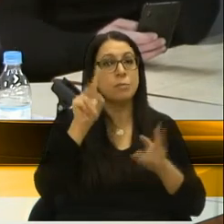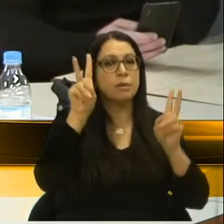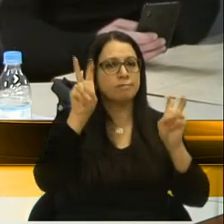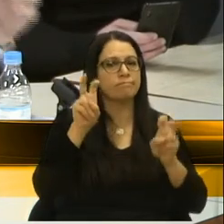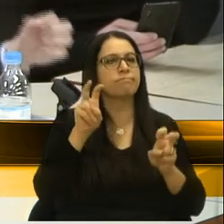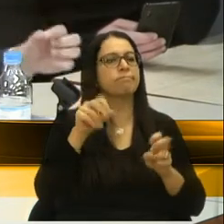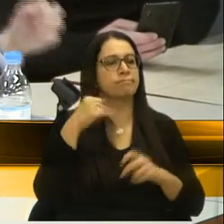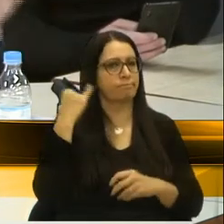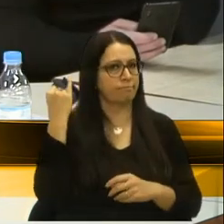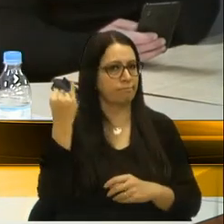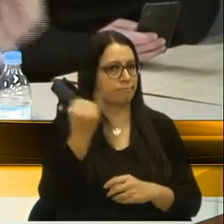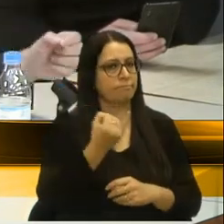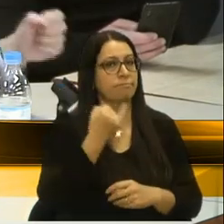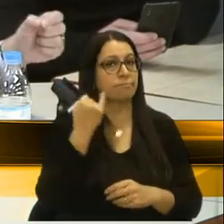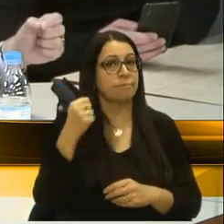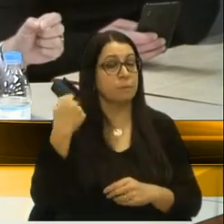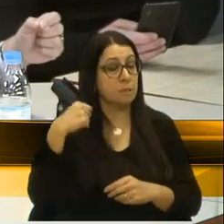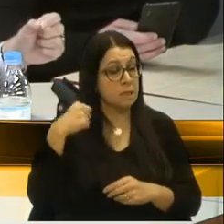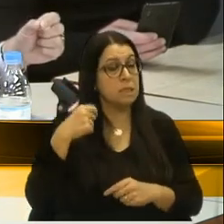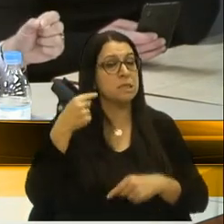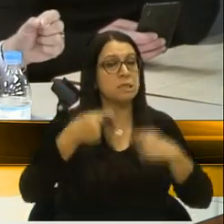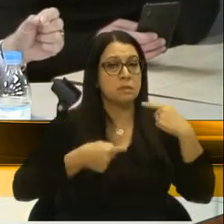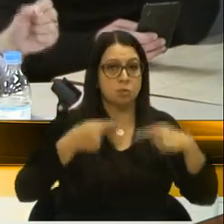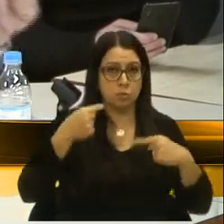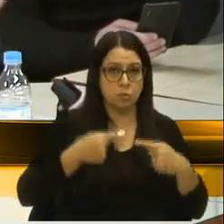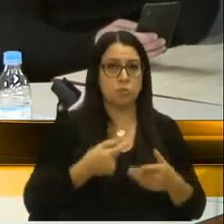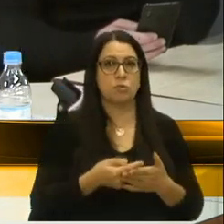é relevante e precisa ser discutido